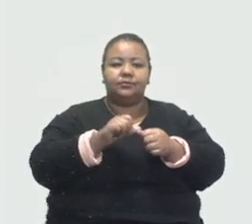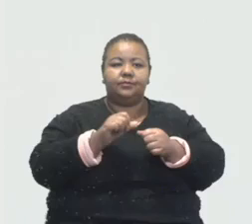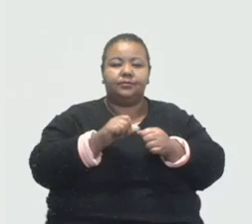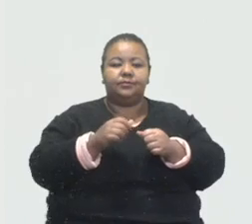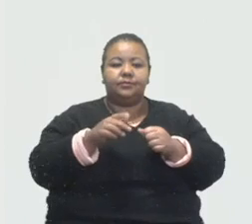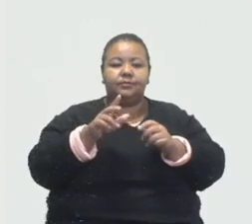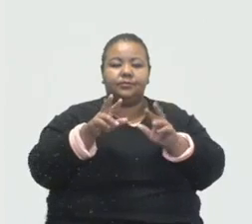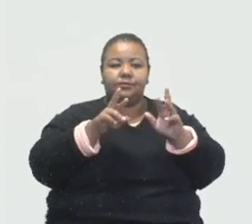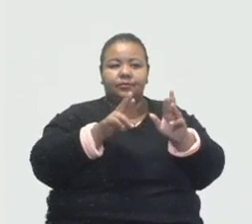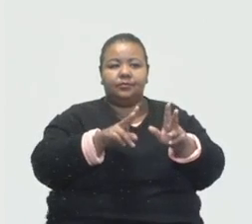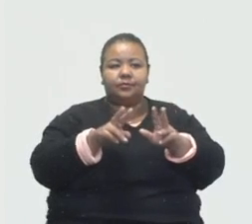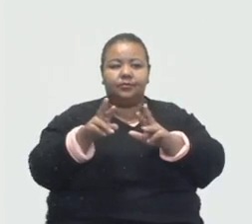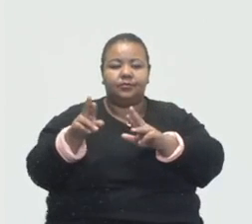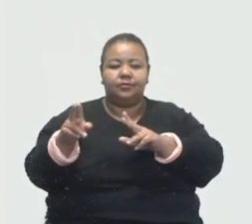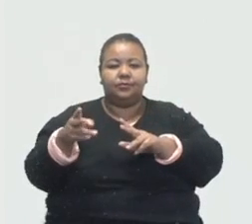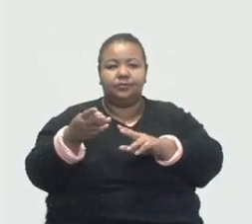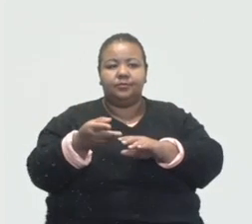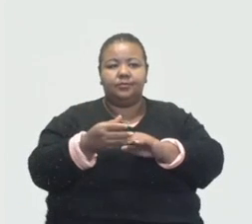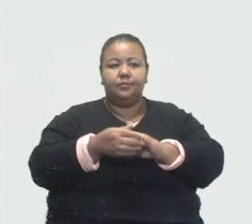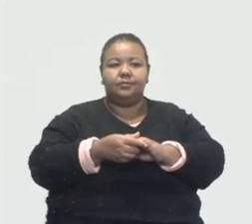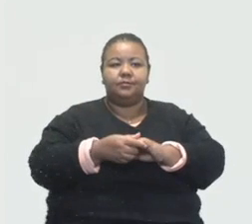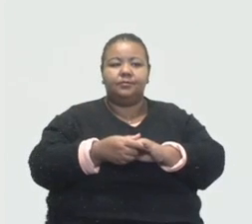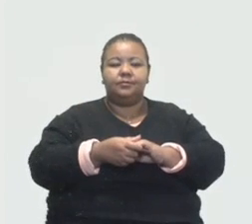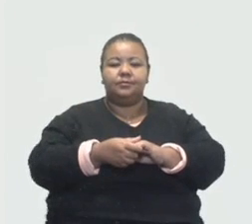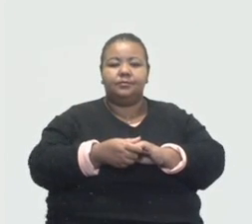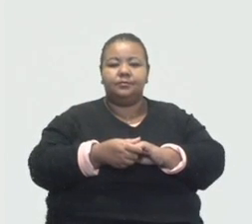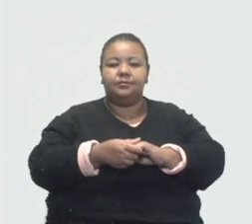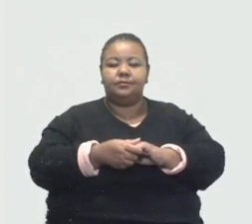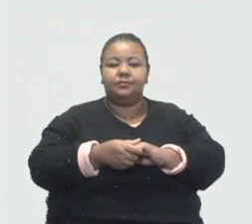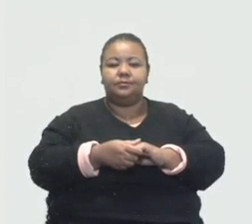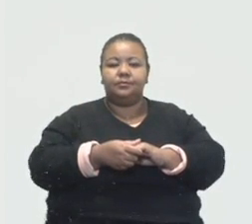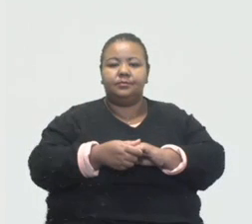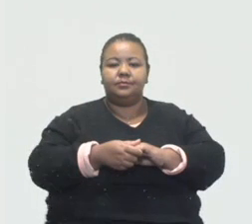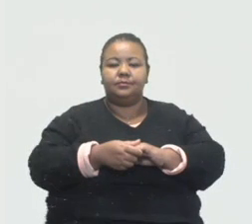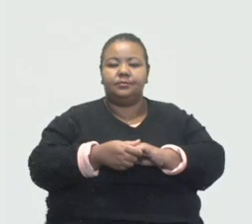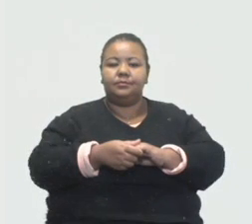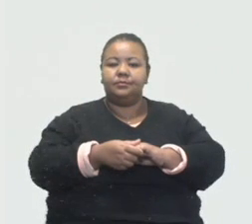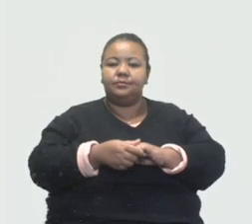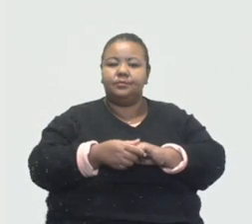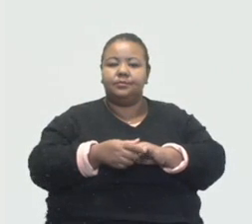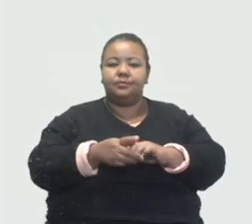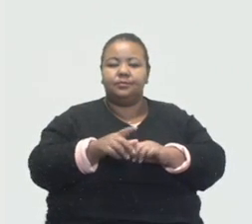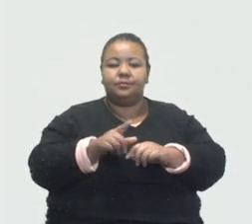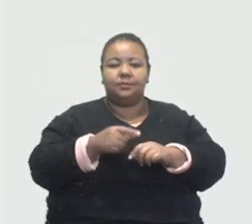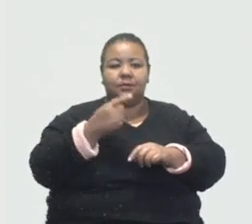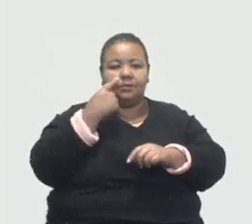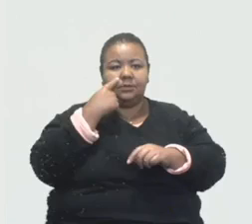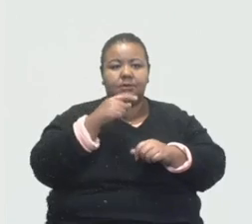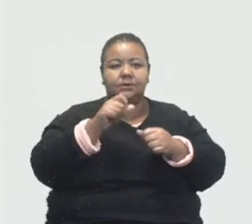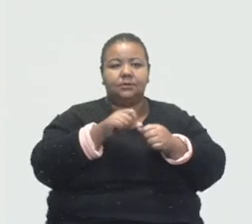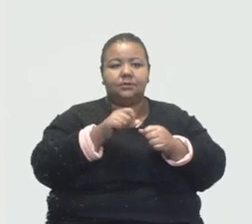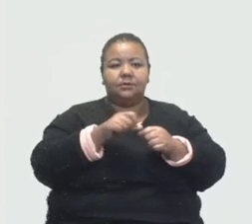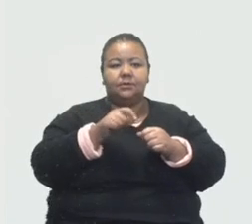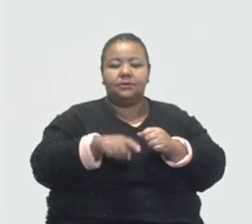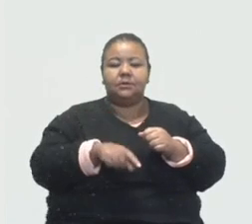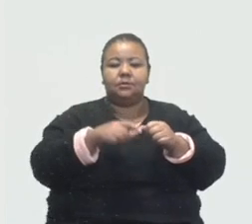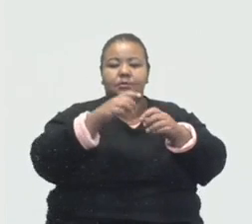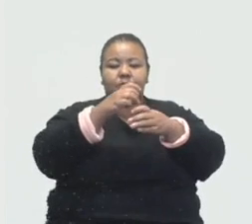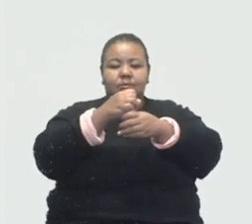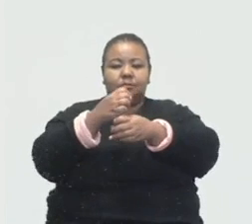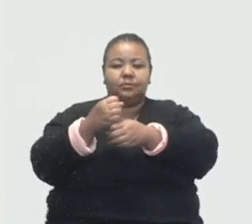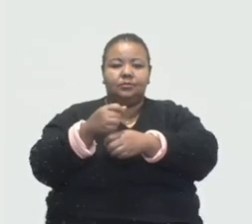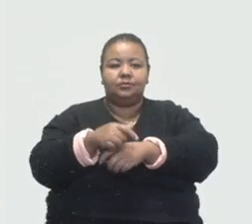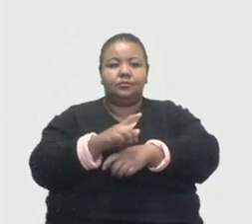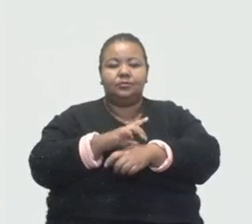uma igualdade de vetores. A gente vai igualar as componentes. Veja, se a gente fazer essas igualdades, nós